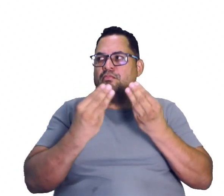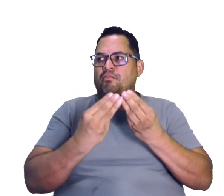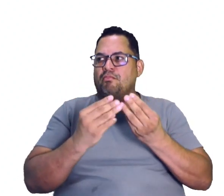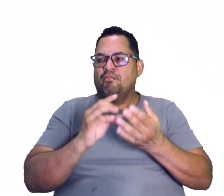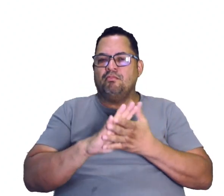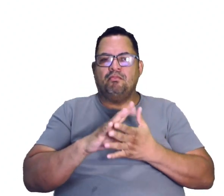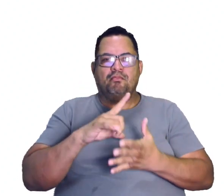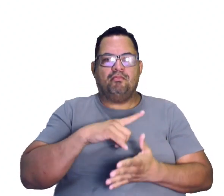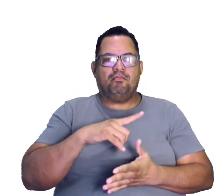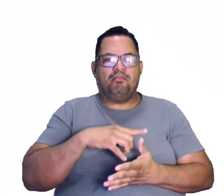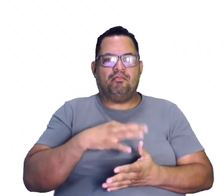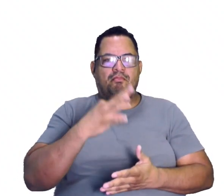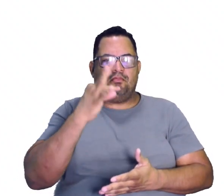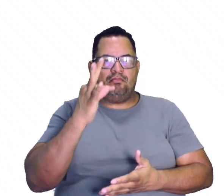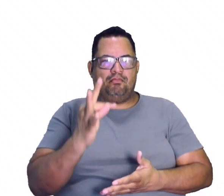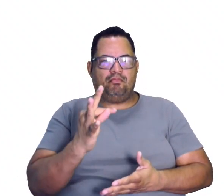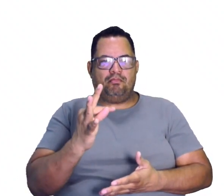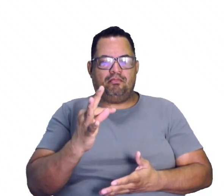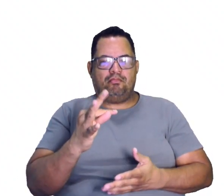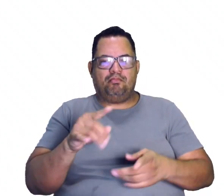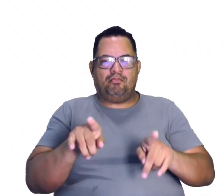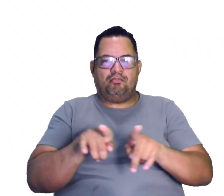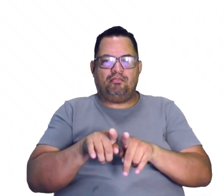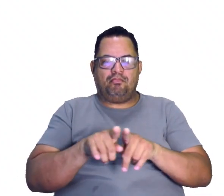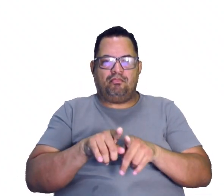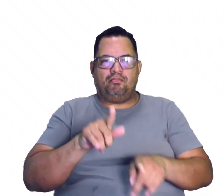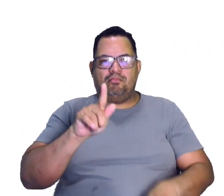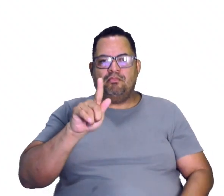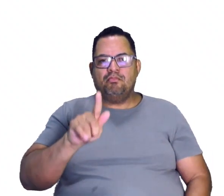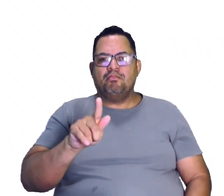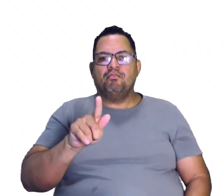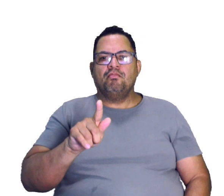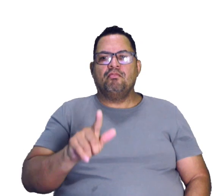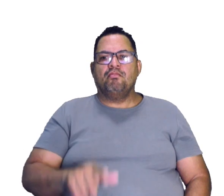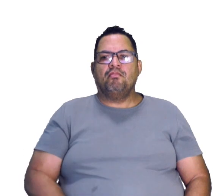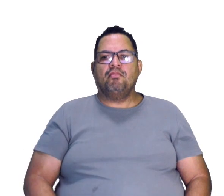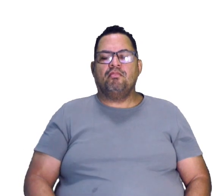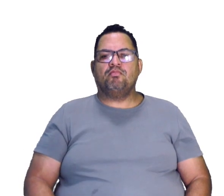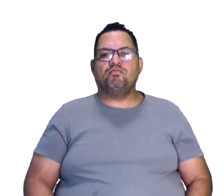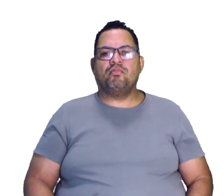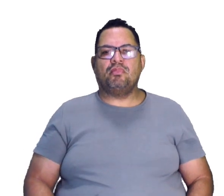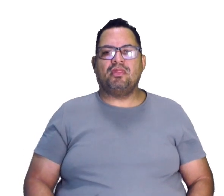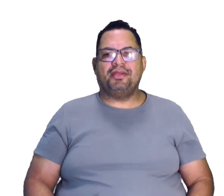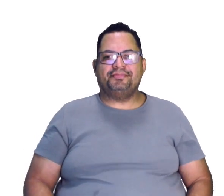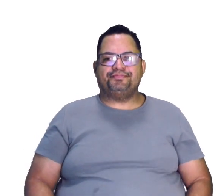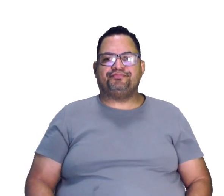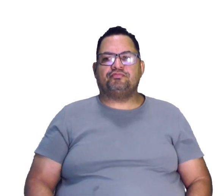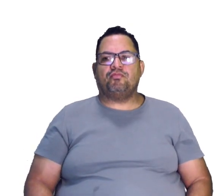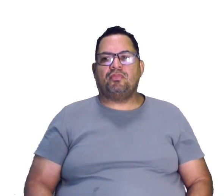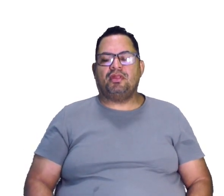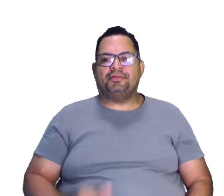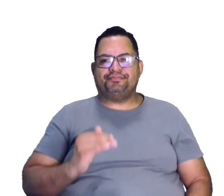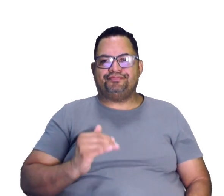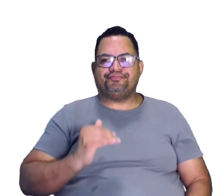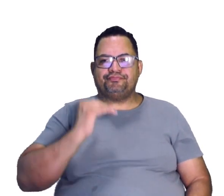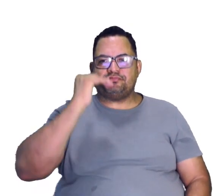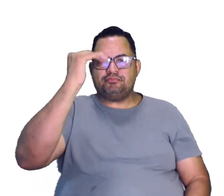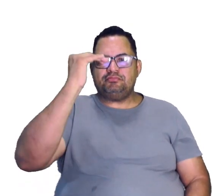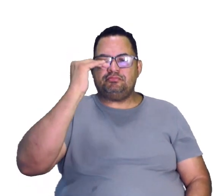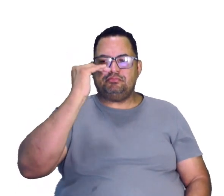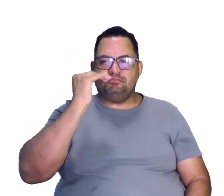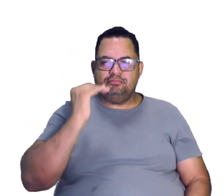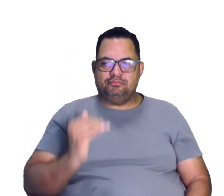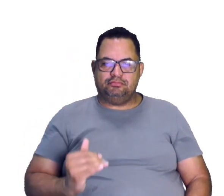considerando tonelada e considerando o grama. São, respectivamente, múltiplos e